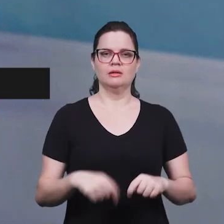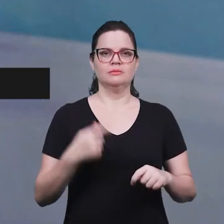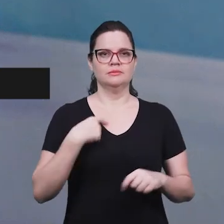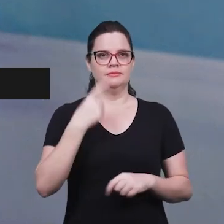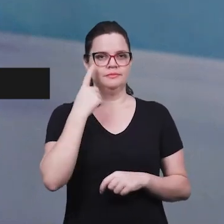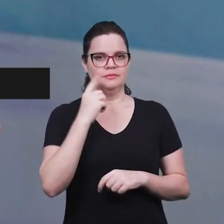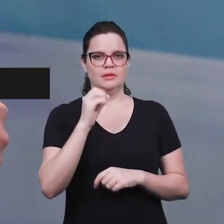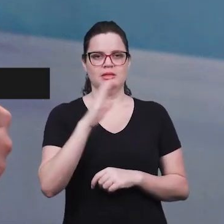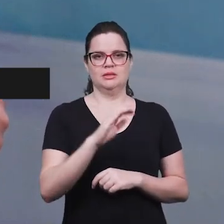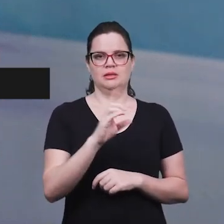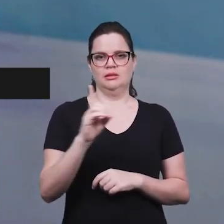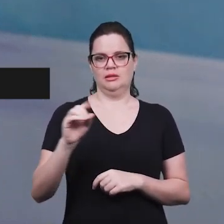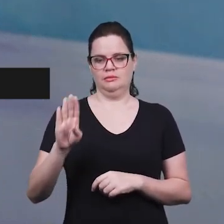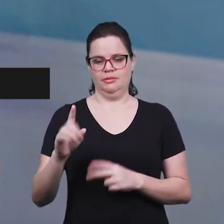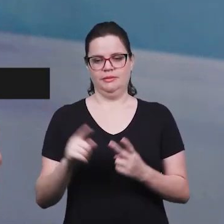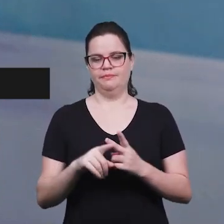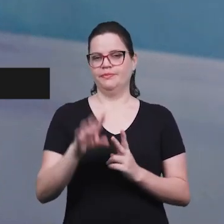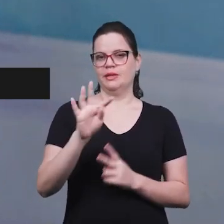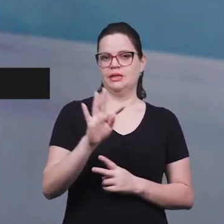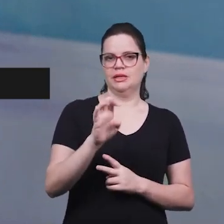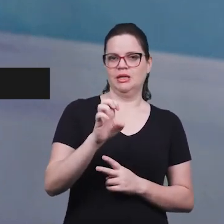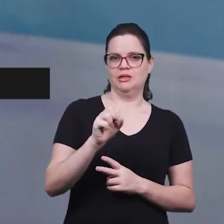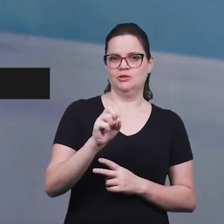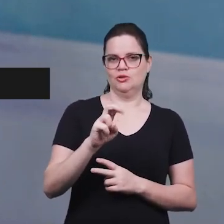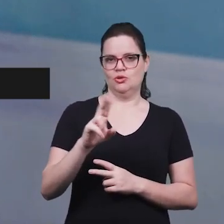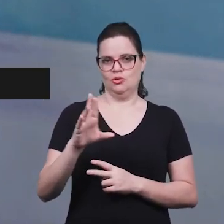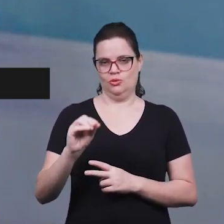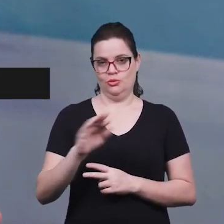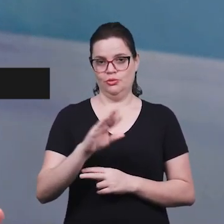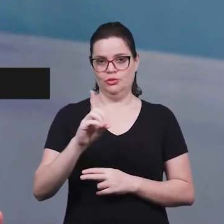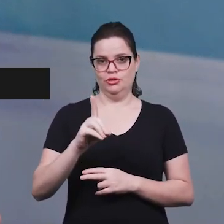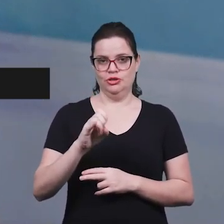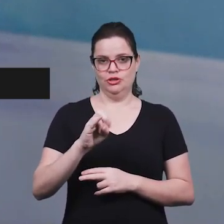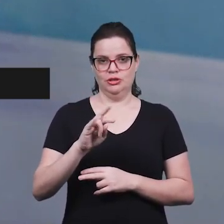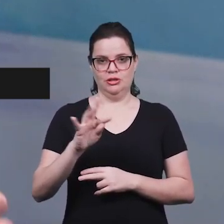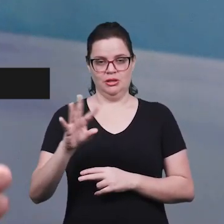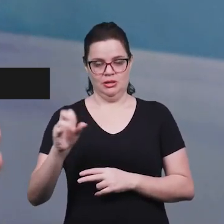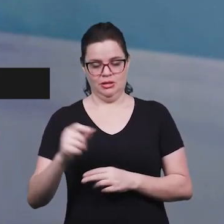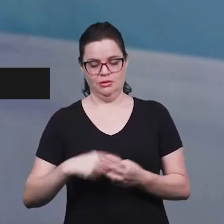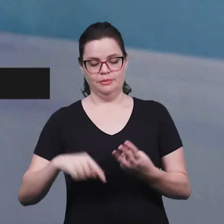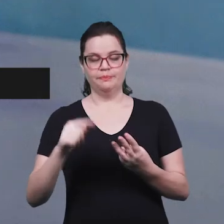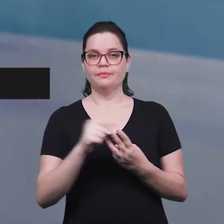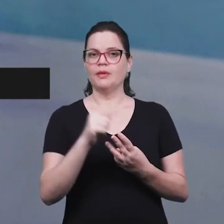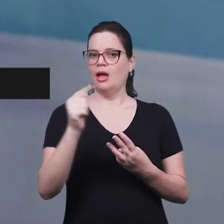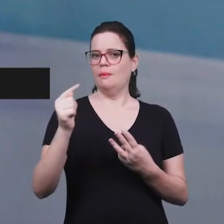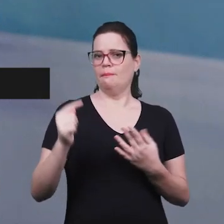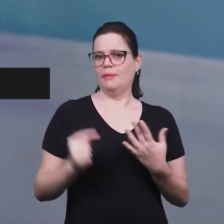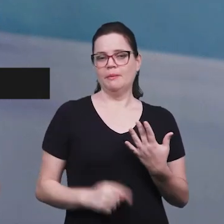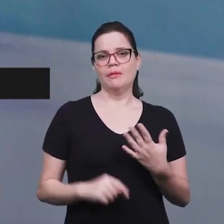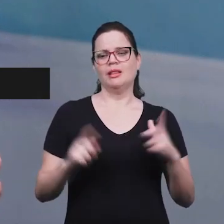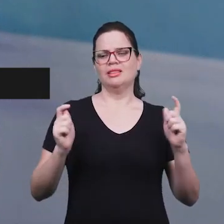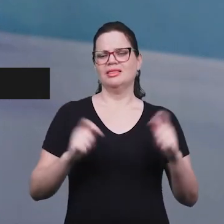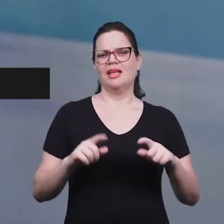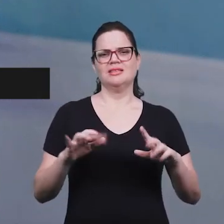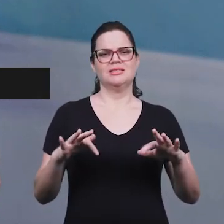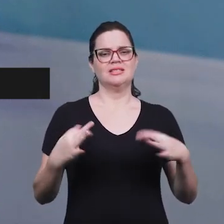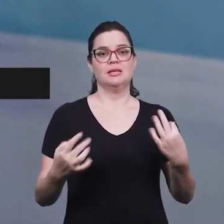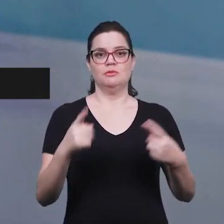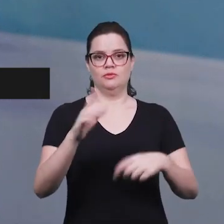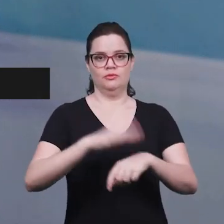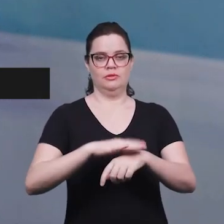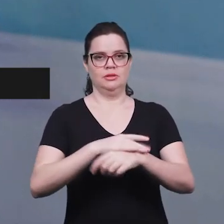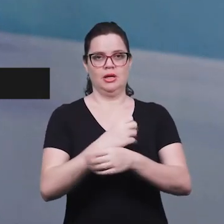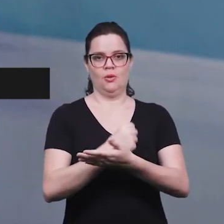nome CDB, Tesouro Direto, são aplicações simples que você inicia contratando pelo